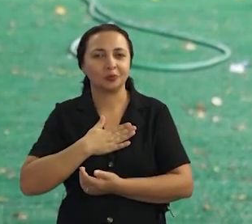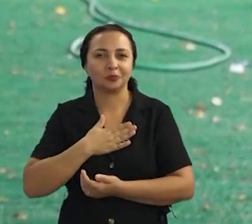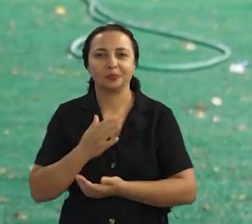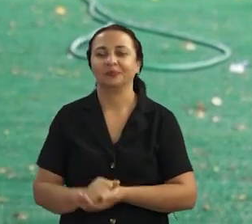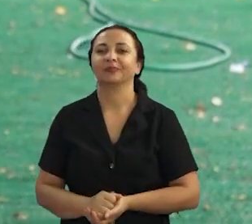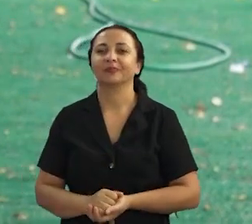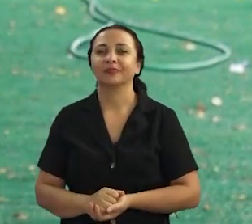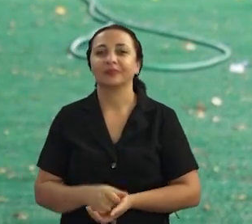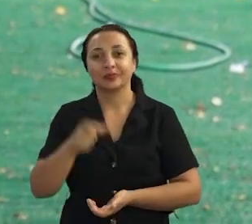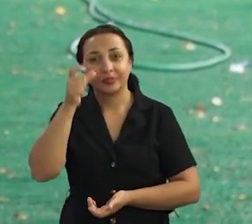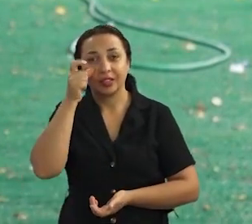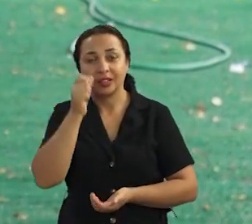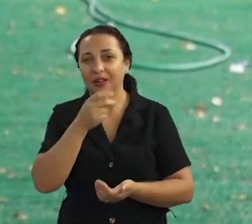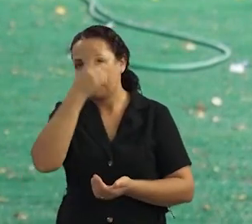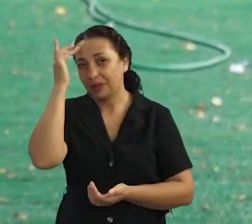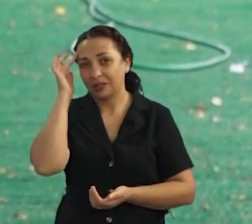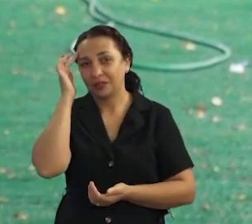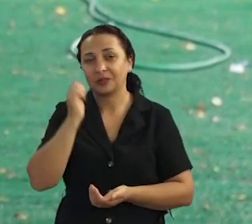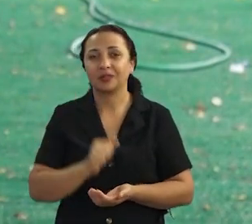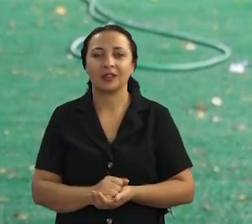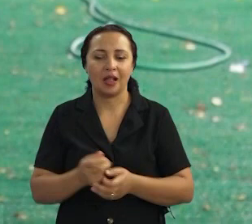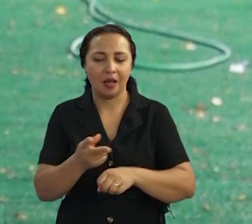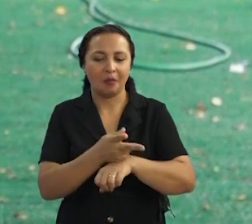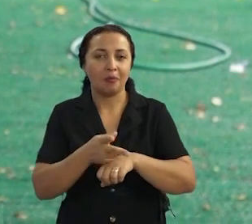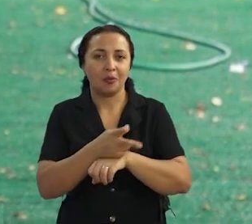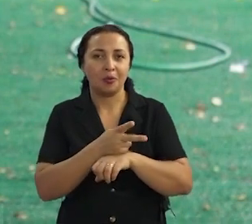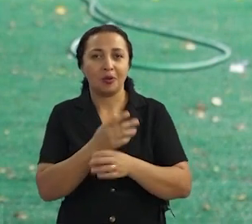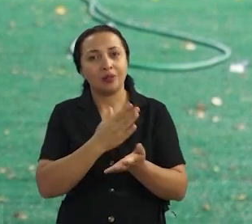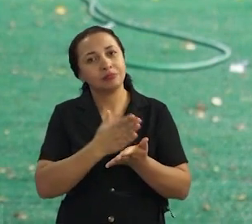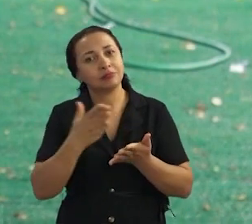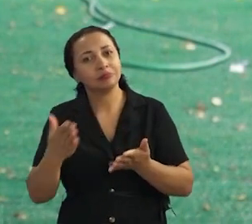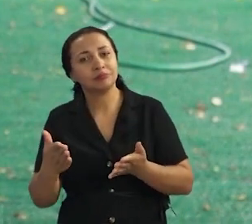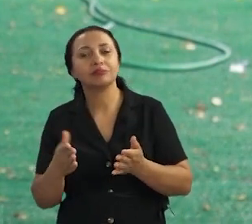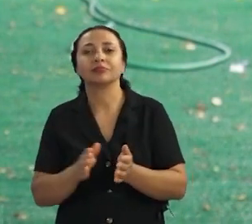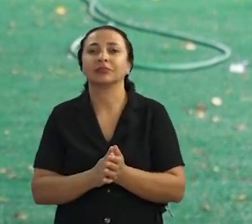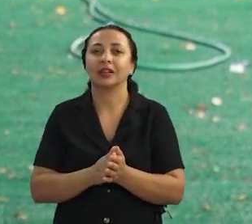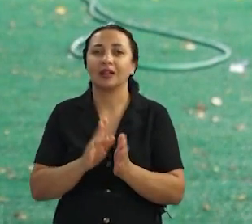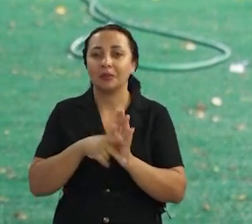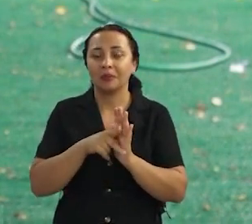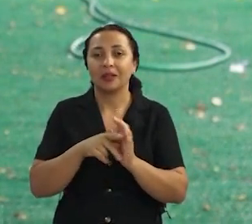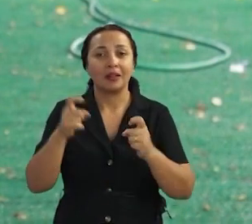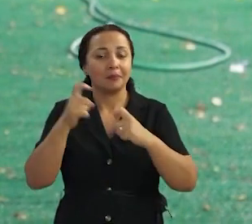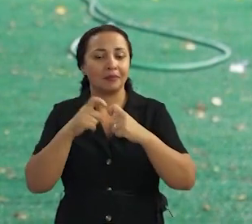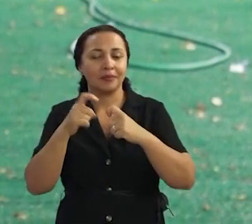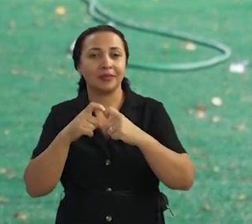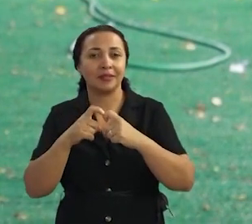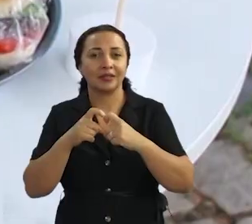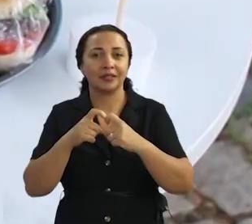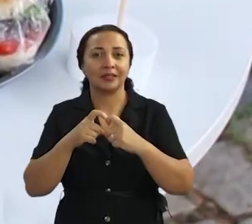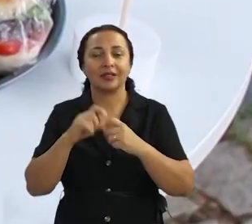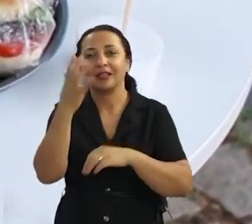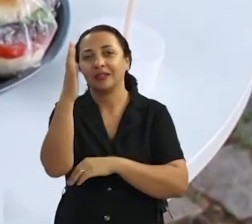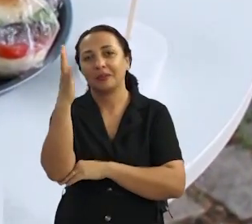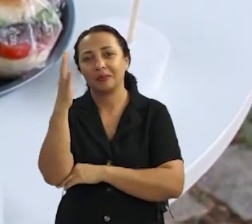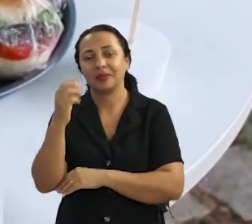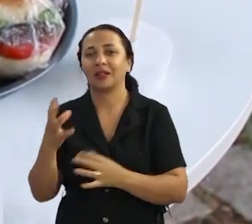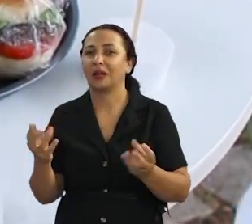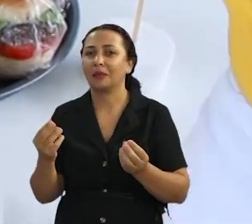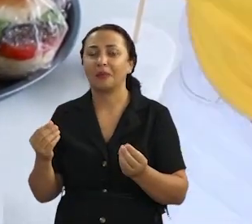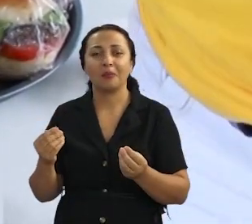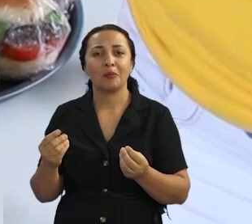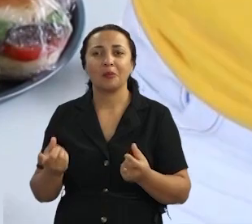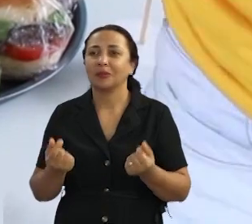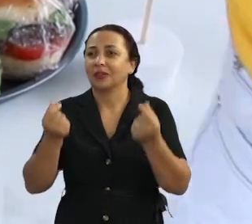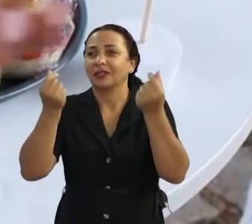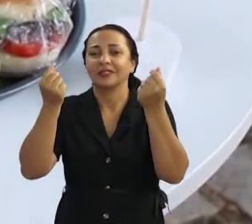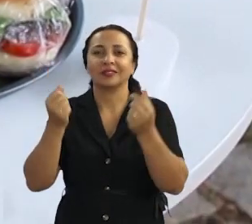gostando. Os interessados foram pessoas que procuraram a partir das propriedades medicinais da planta. Ela é muito